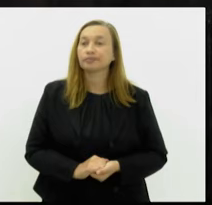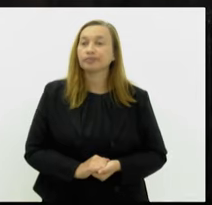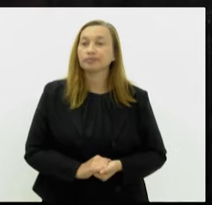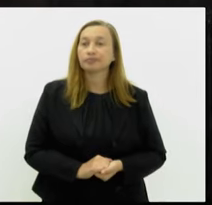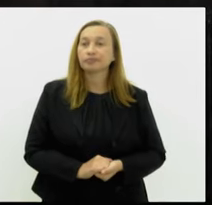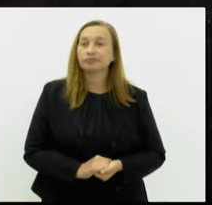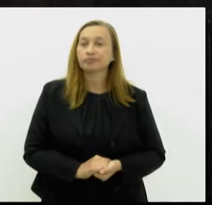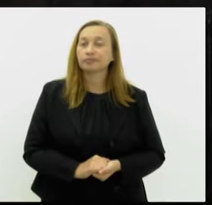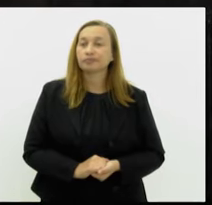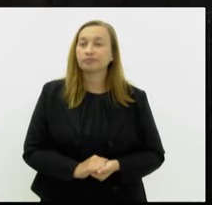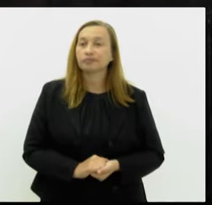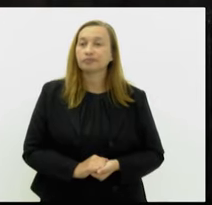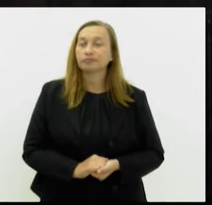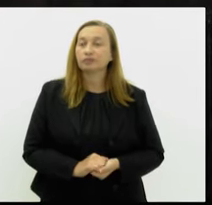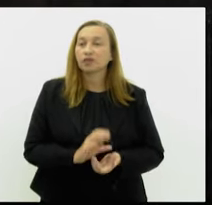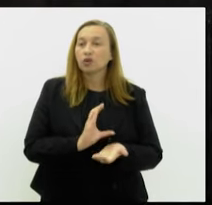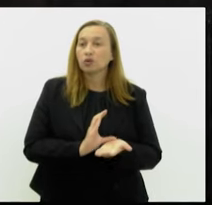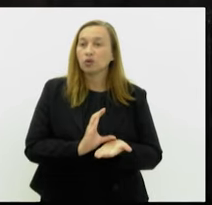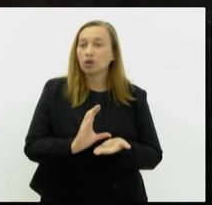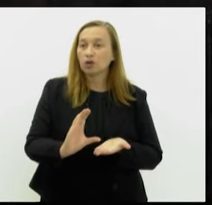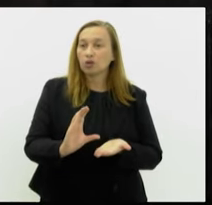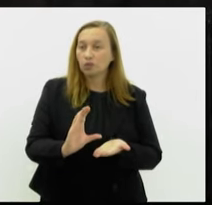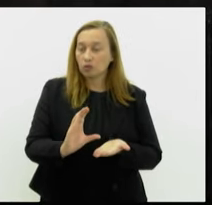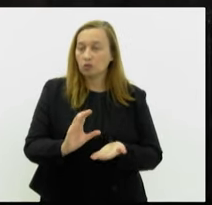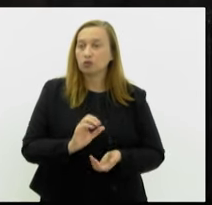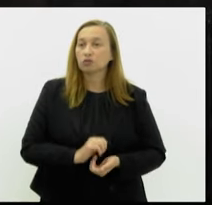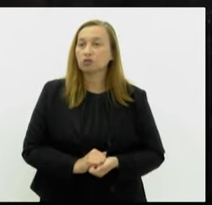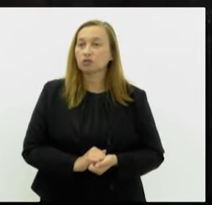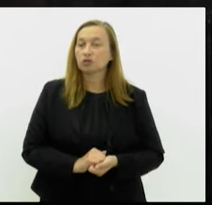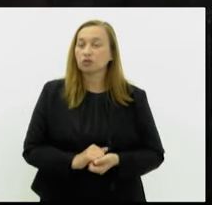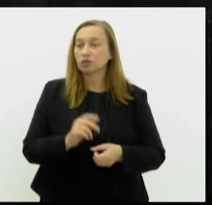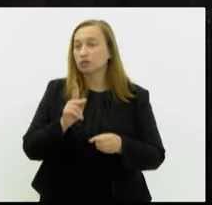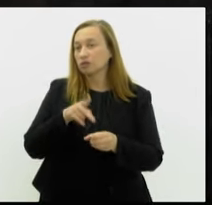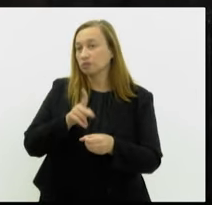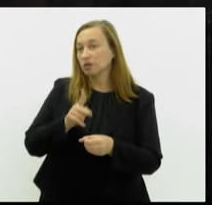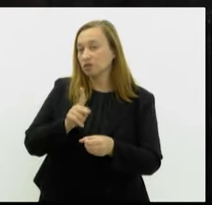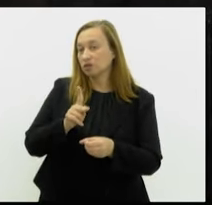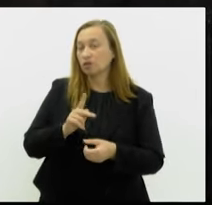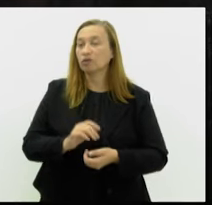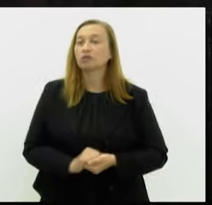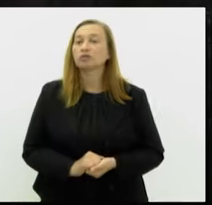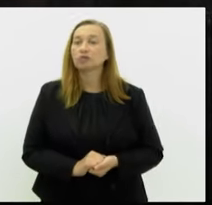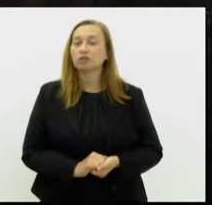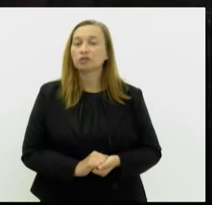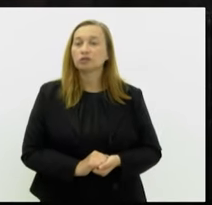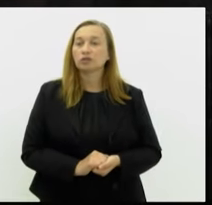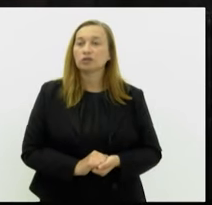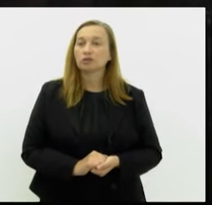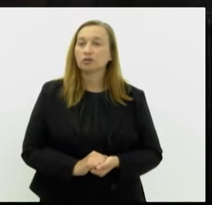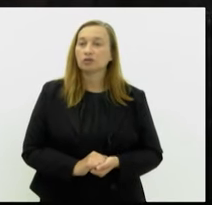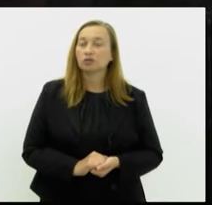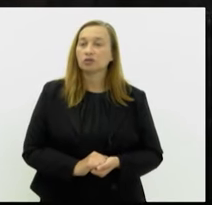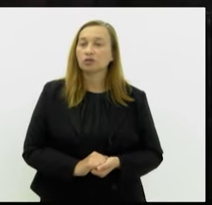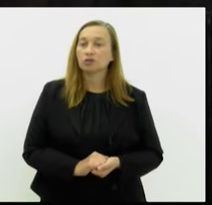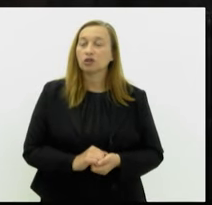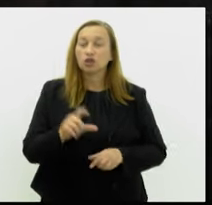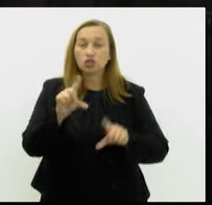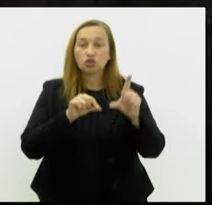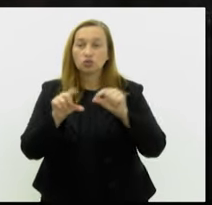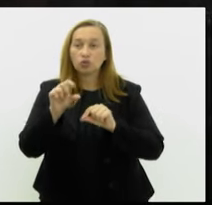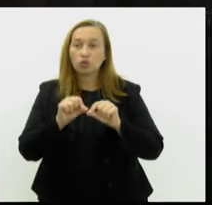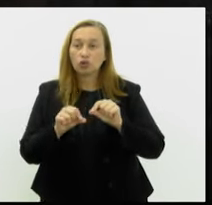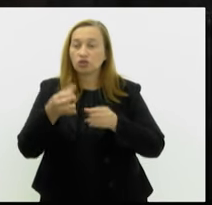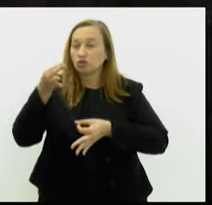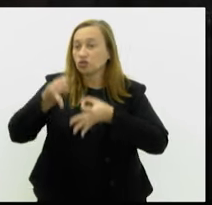que recursos extraordinários de rodas, participações especiais, quer sejam de decisões